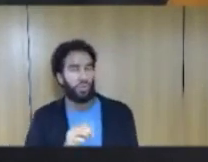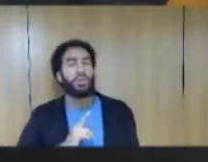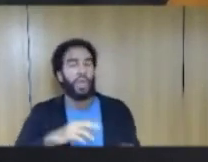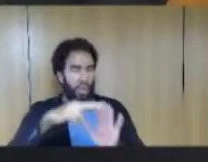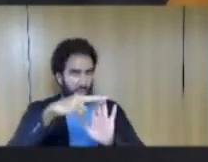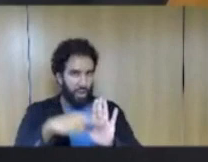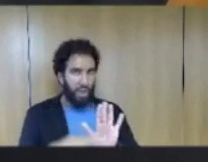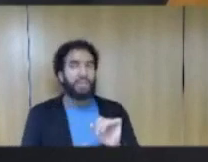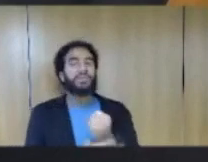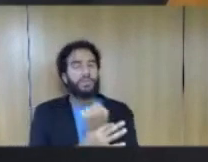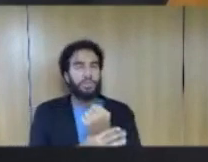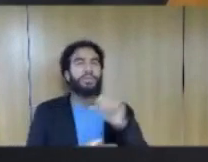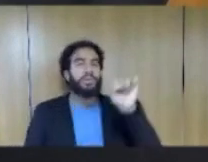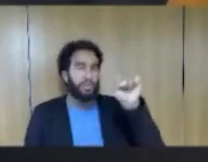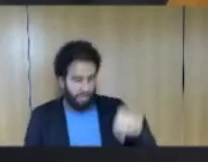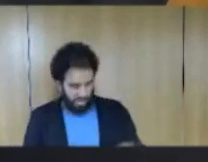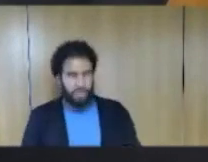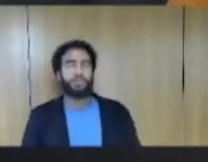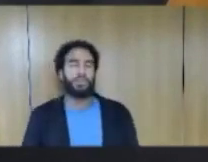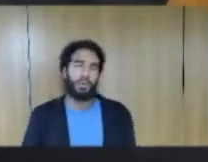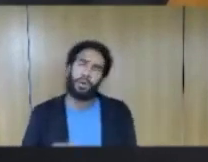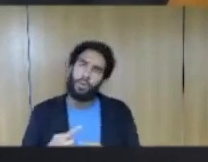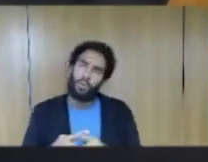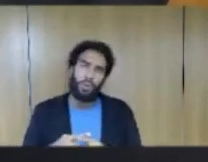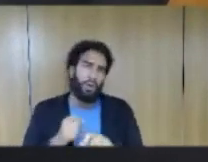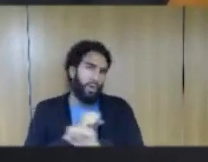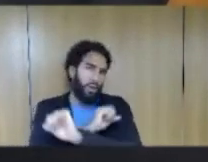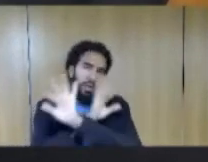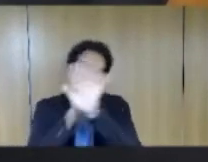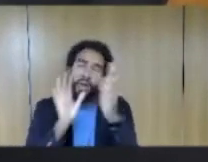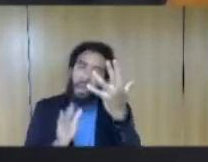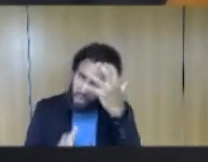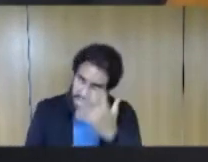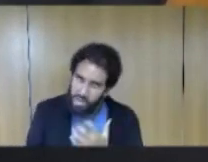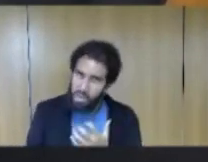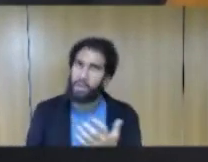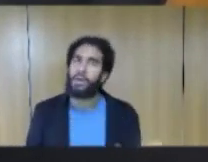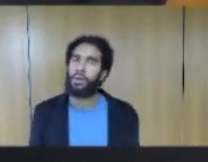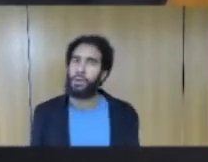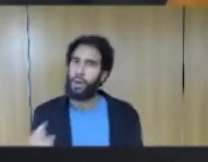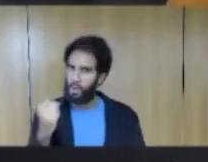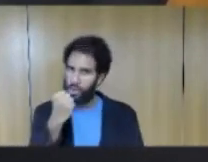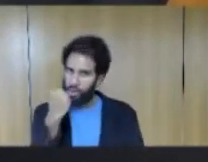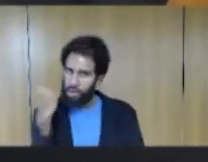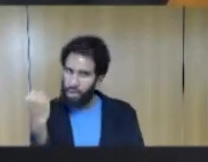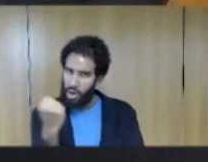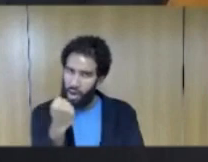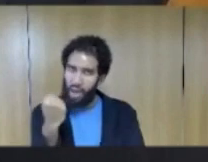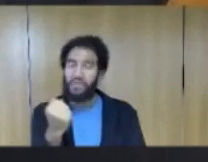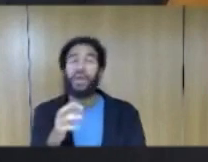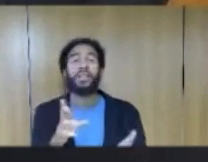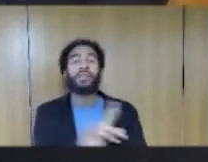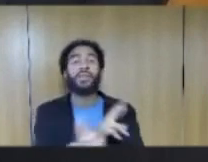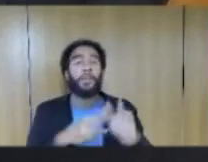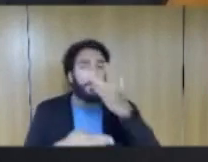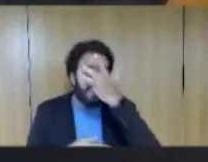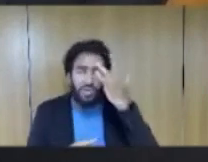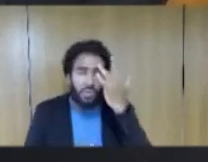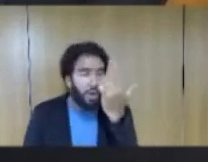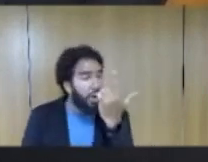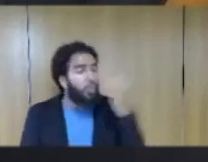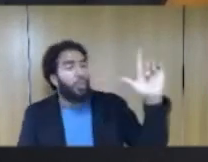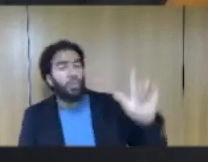desse acordo porque obviamente é muito sensível envolve outras pessoas envolve